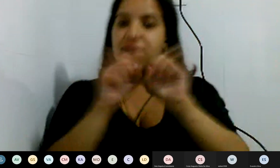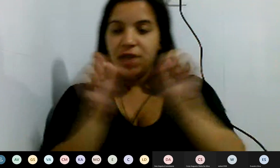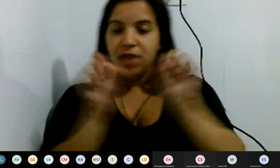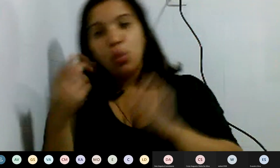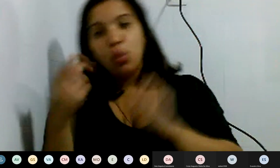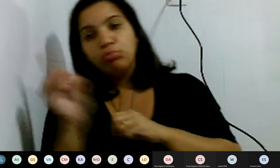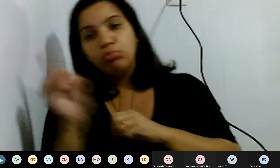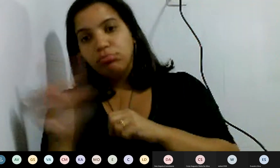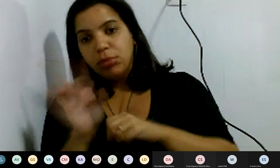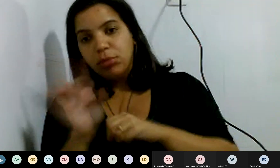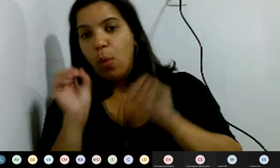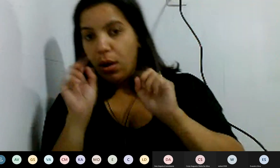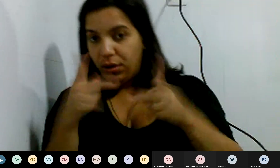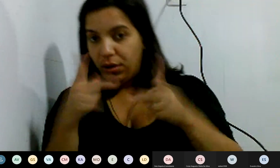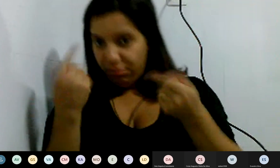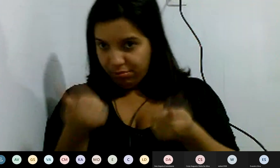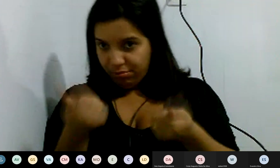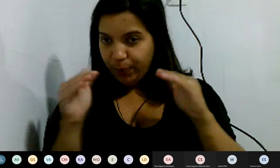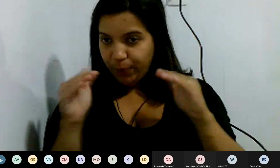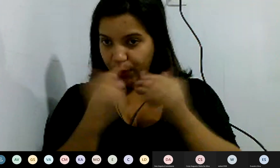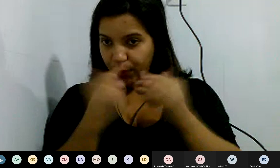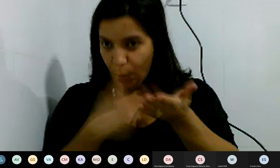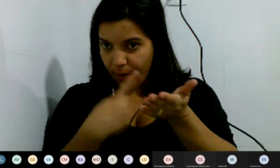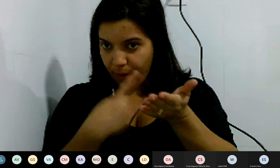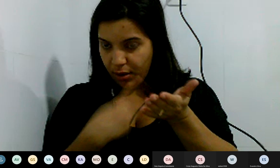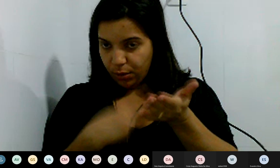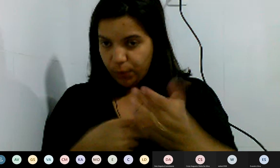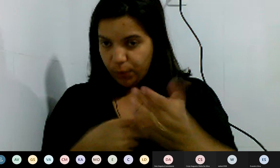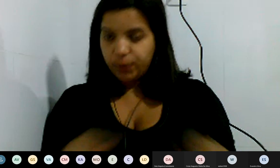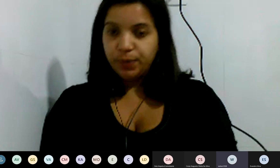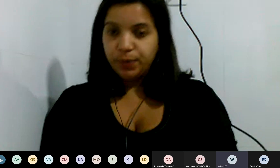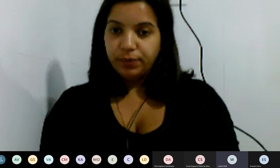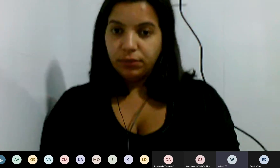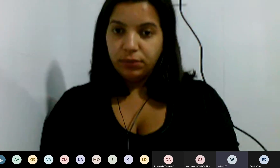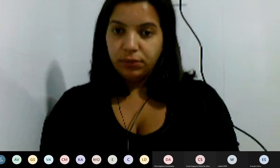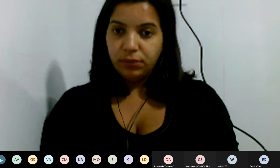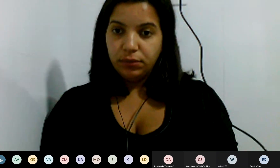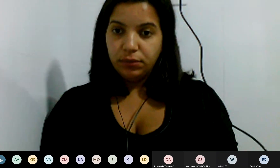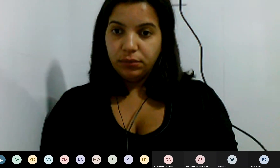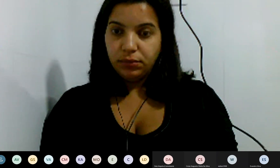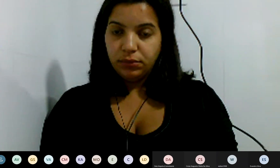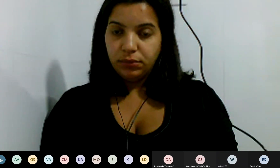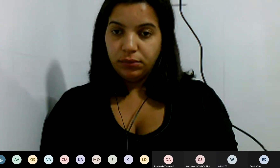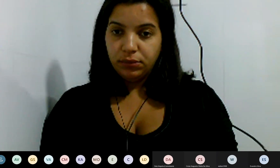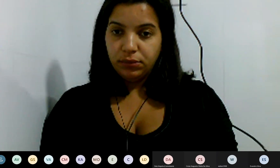atividades. Beleza? Beleza.